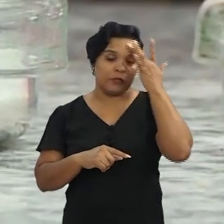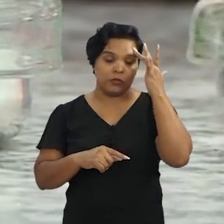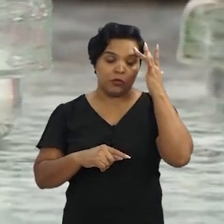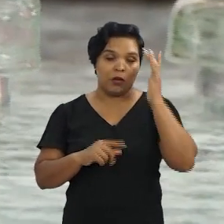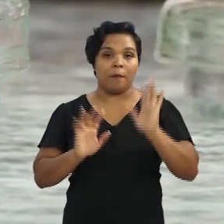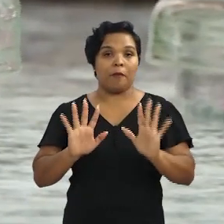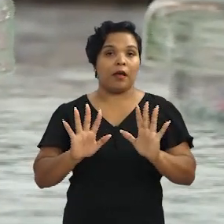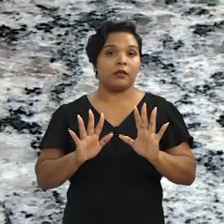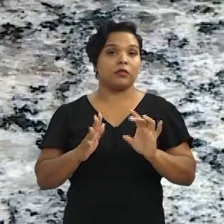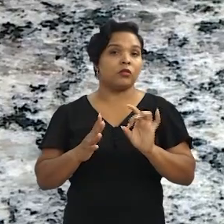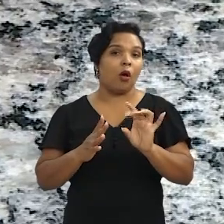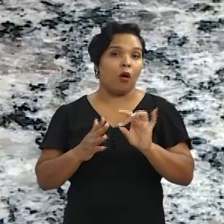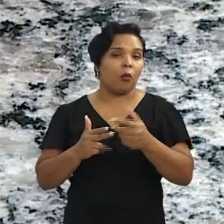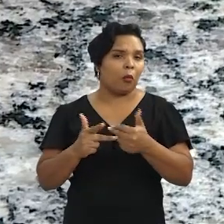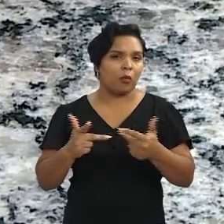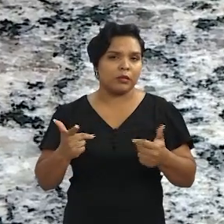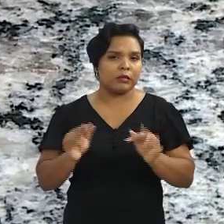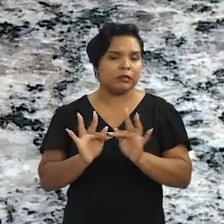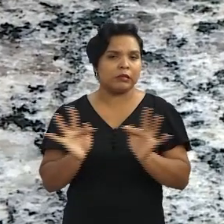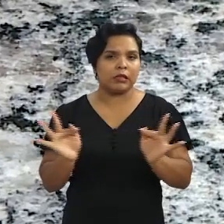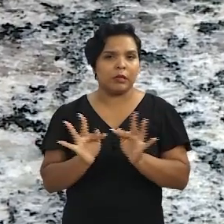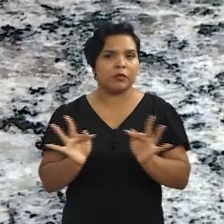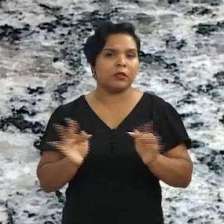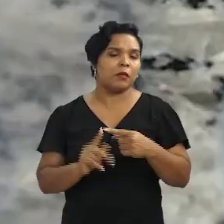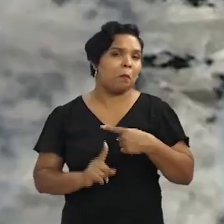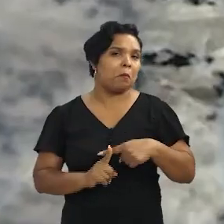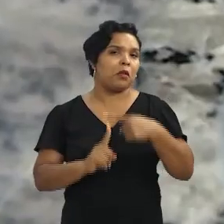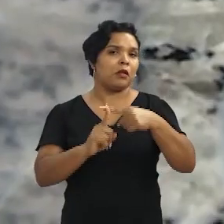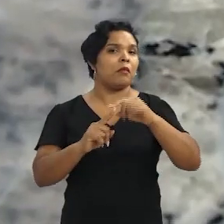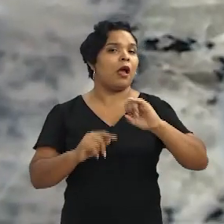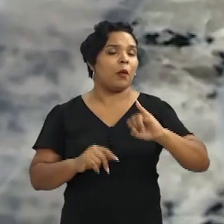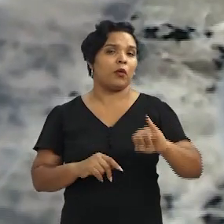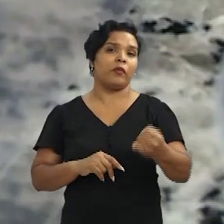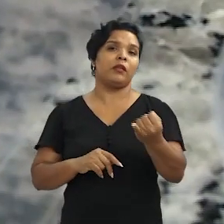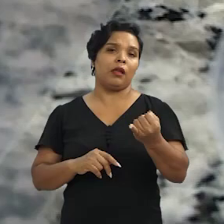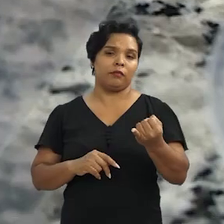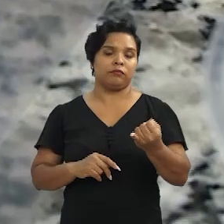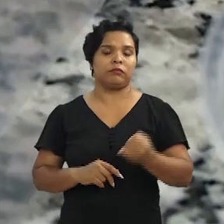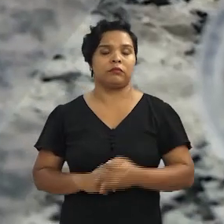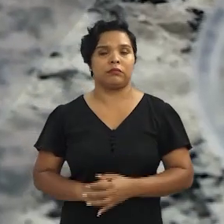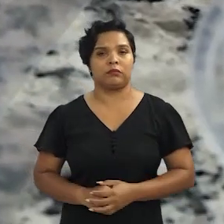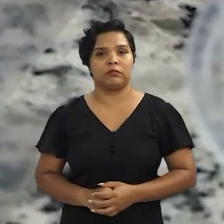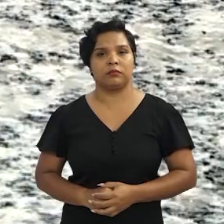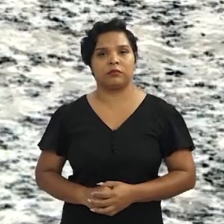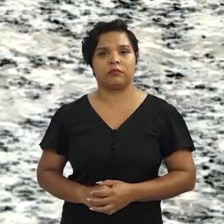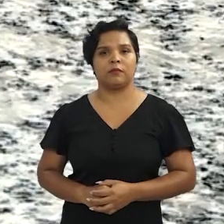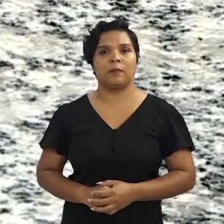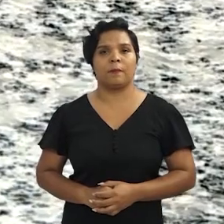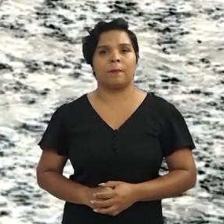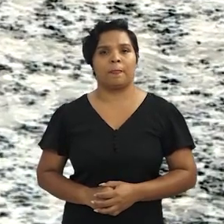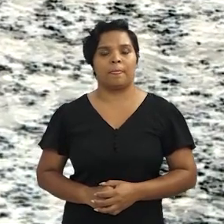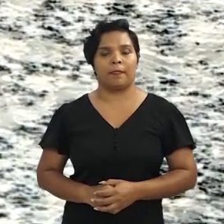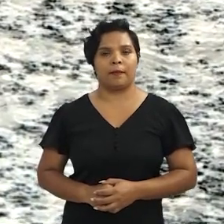são resíduos, né? E a gente está vendo essas potencialidades para aproveitá-los.